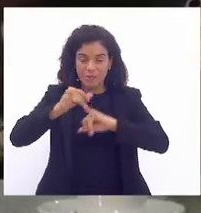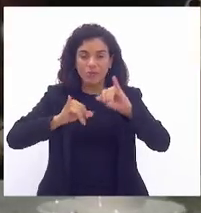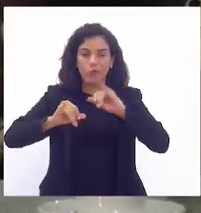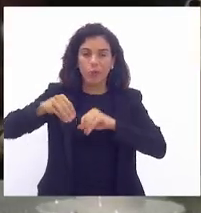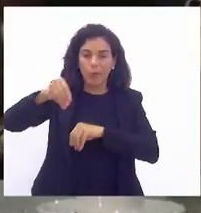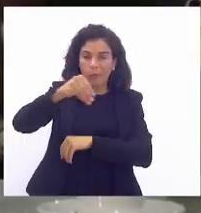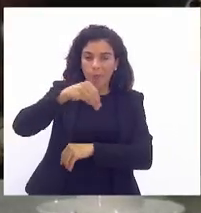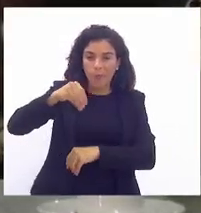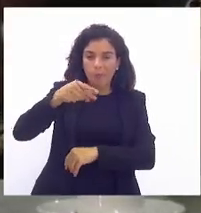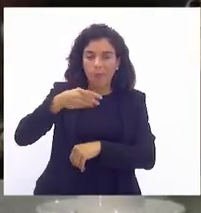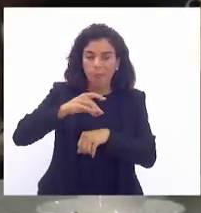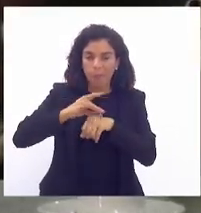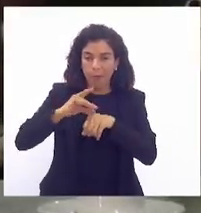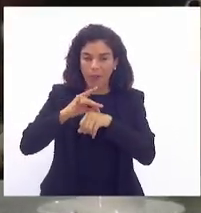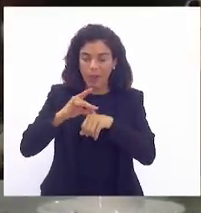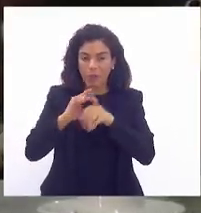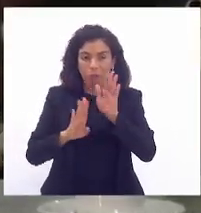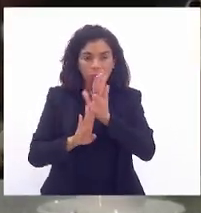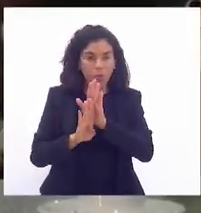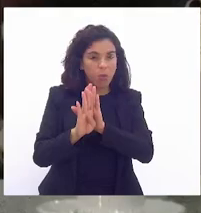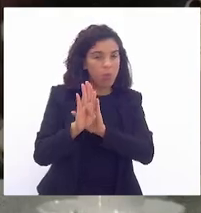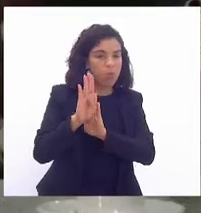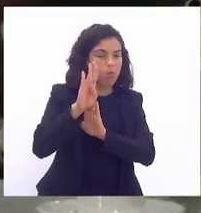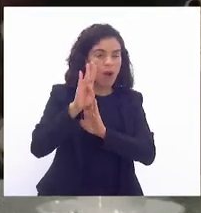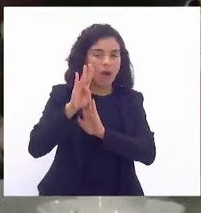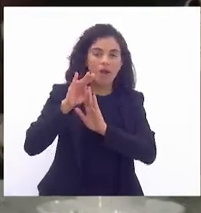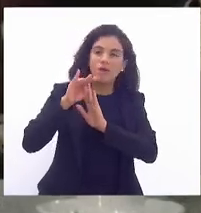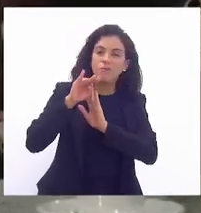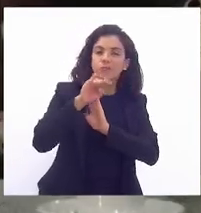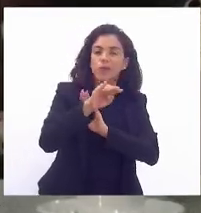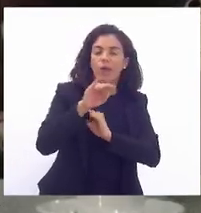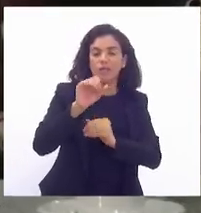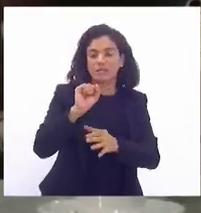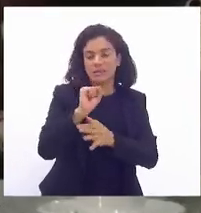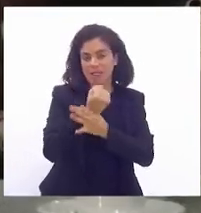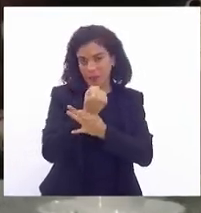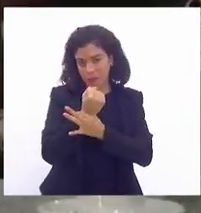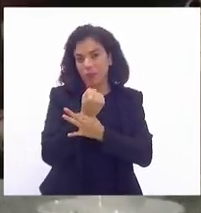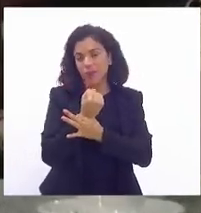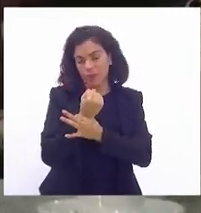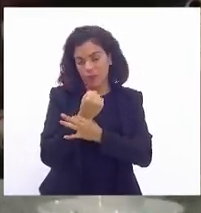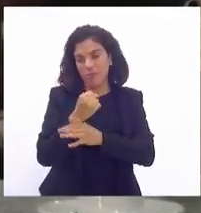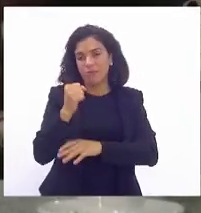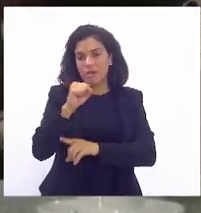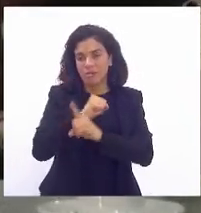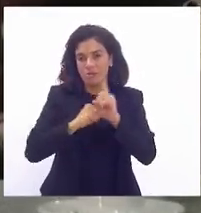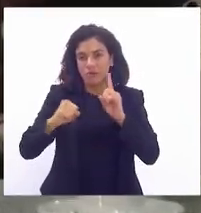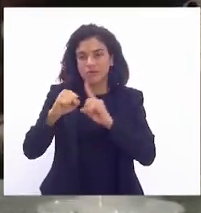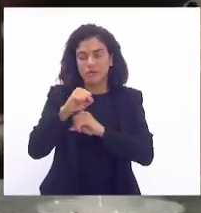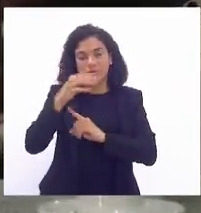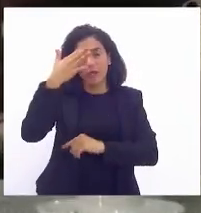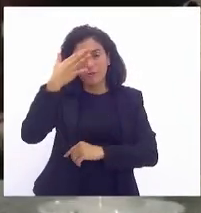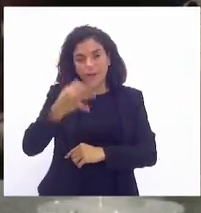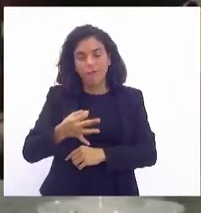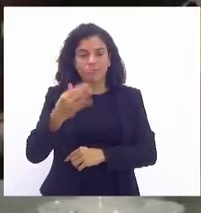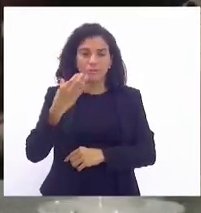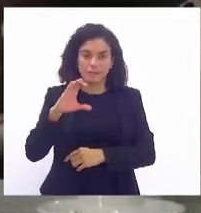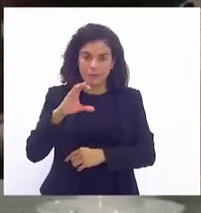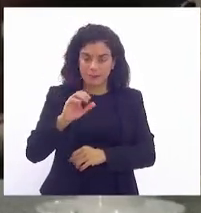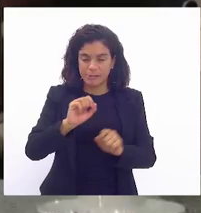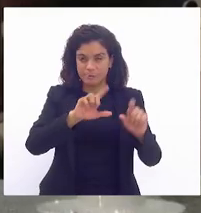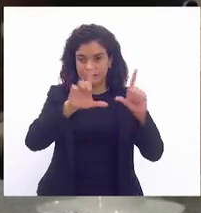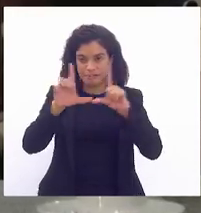padrão muito alto, até chegar no padrão final, que é o padrão seguro para a sociedade, do que é entendido pela ciência. Pode